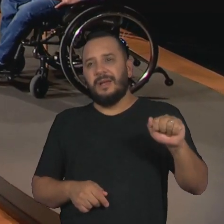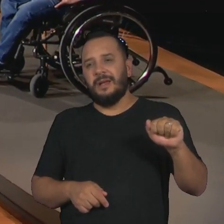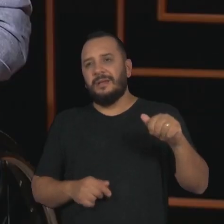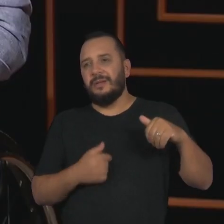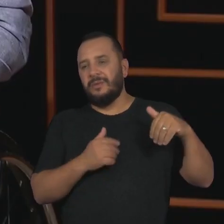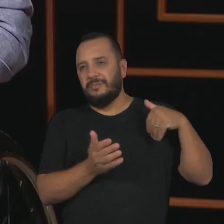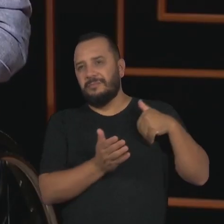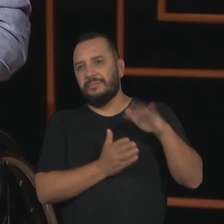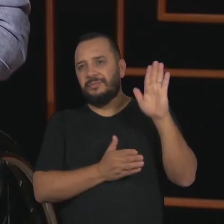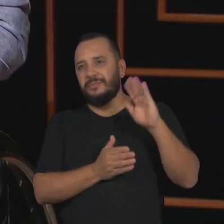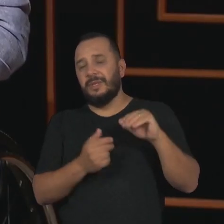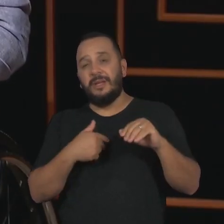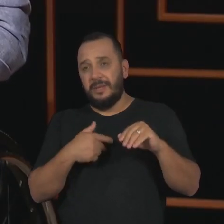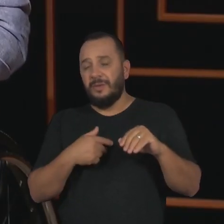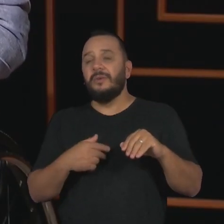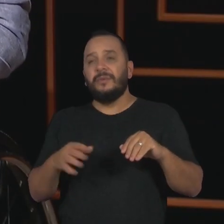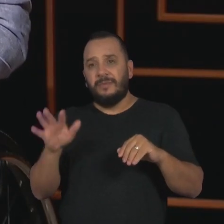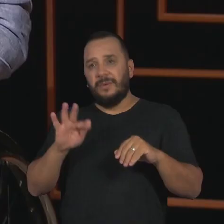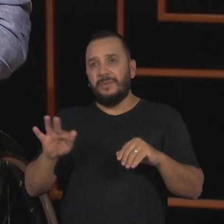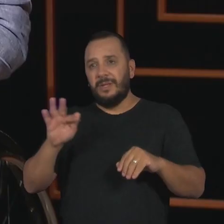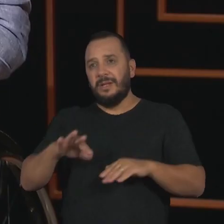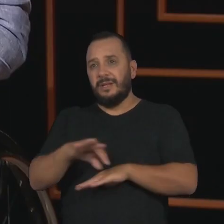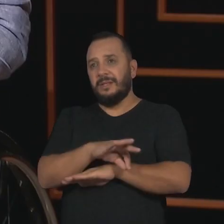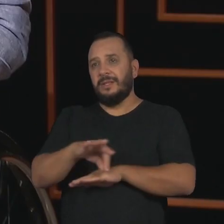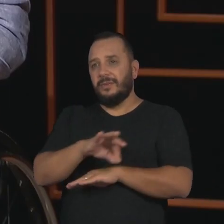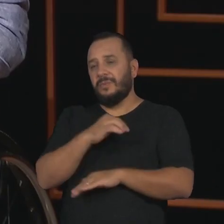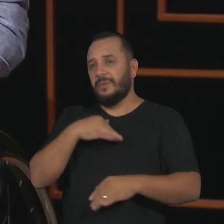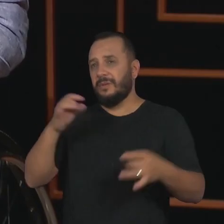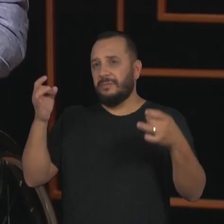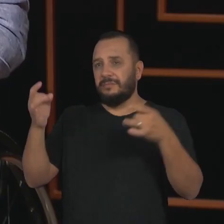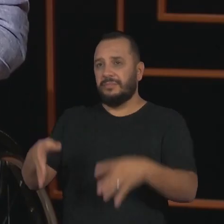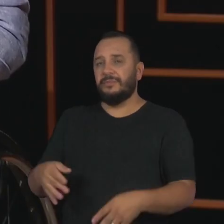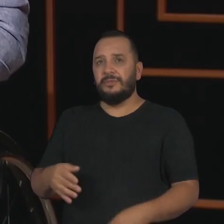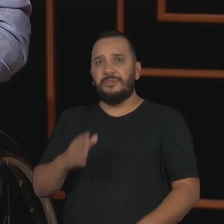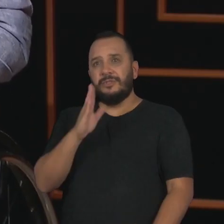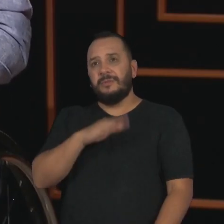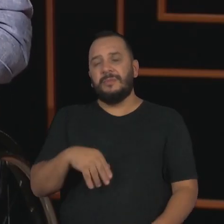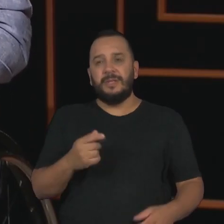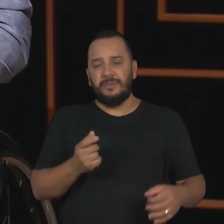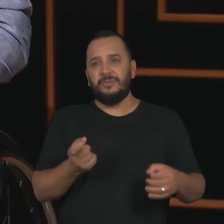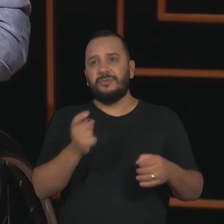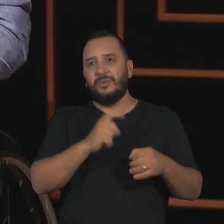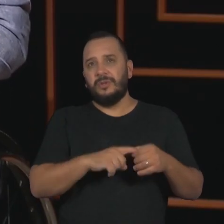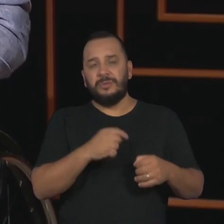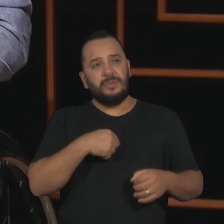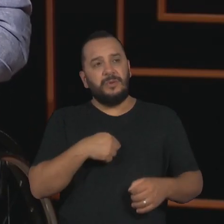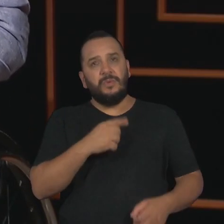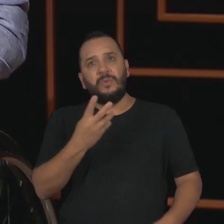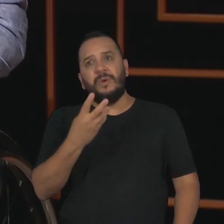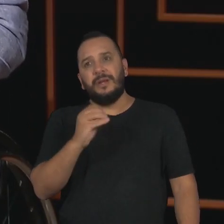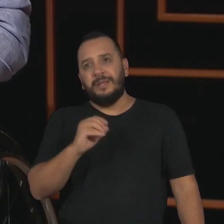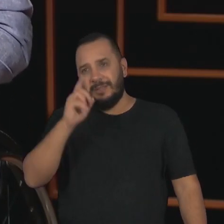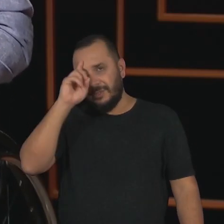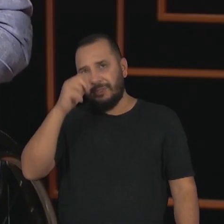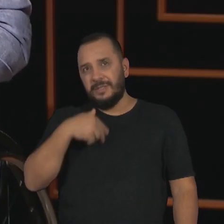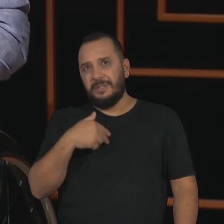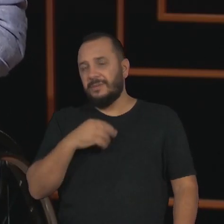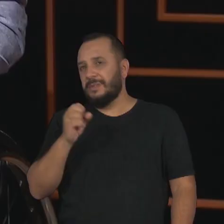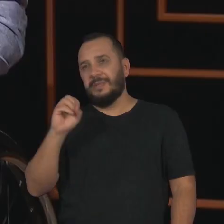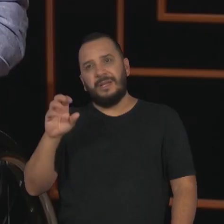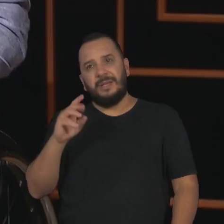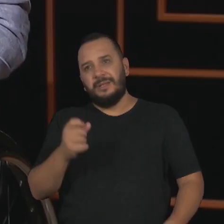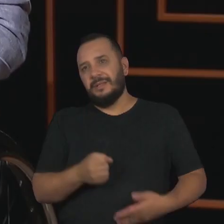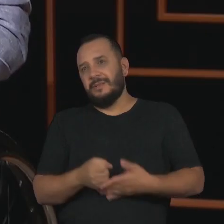professor da Faculdade de Arquitetura. E não, chamei o meu sócio, falei, tem 40 dias para sair daqui, levar